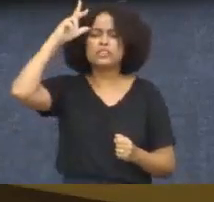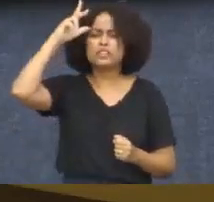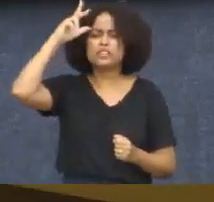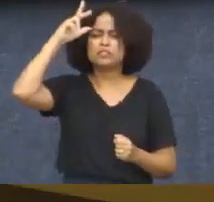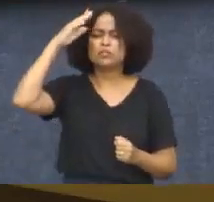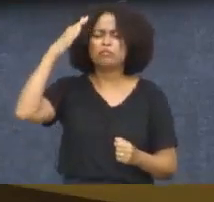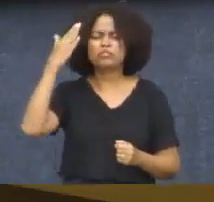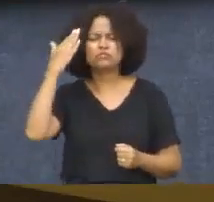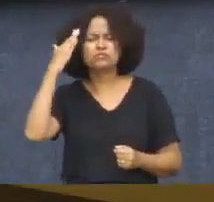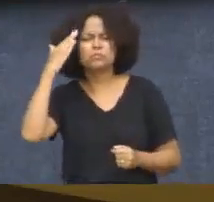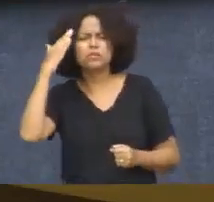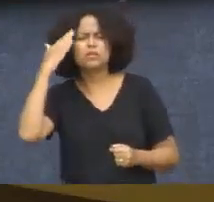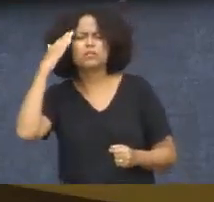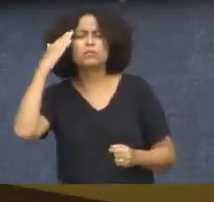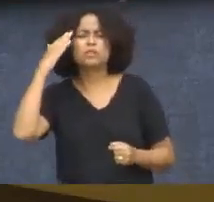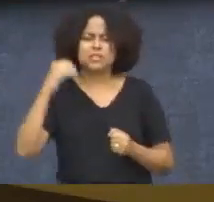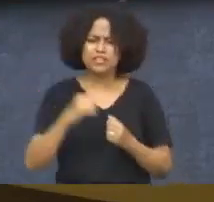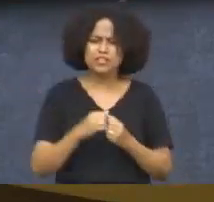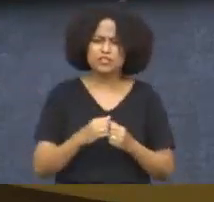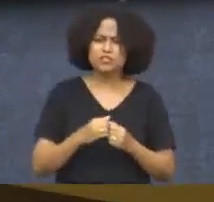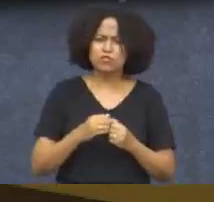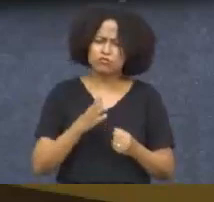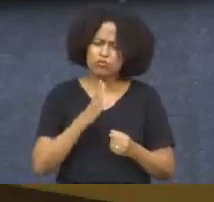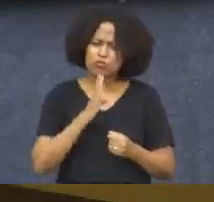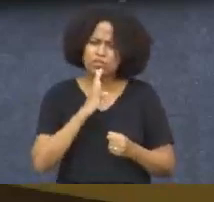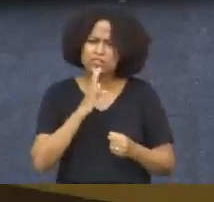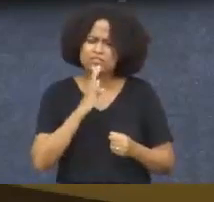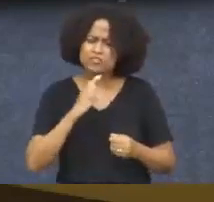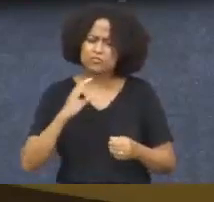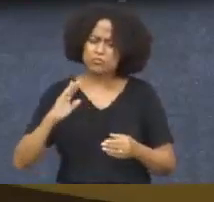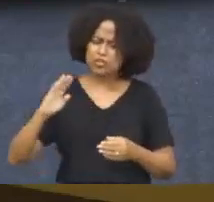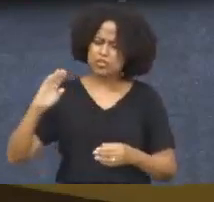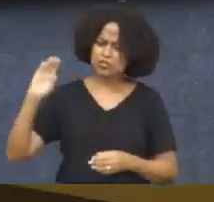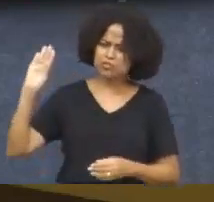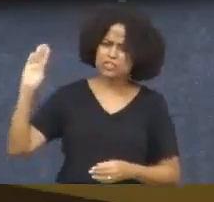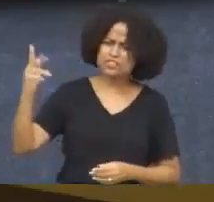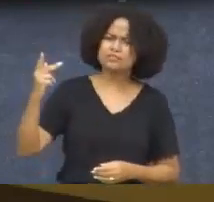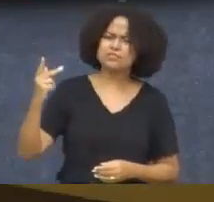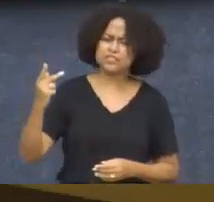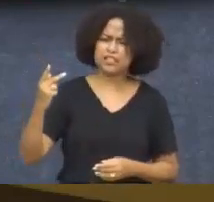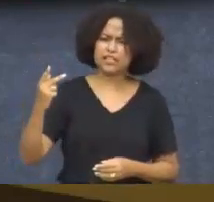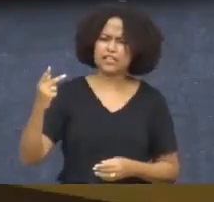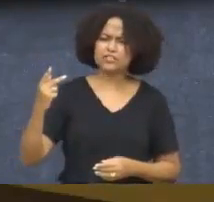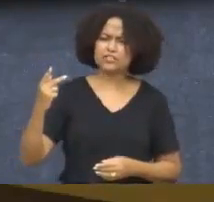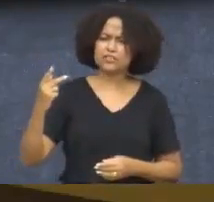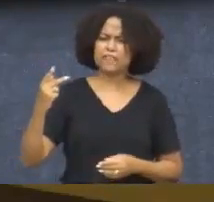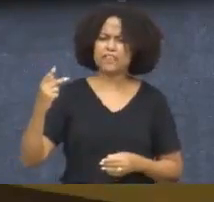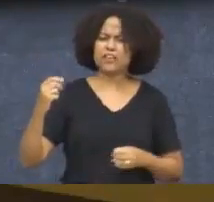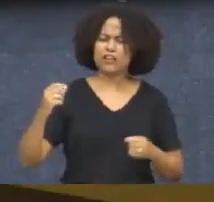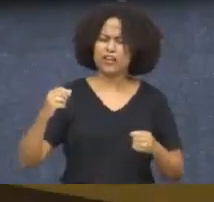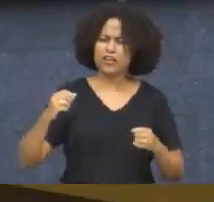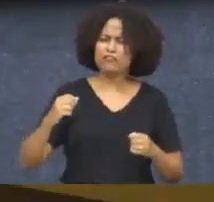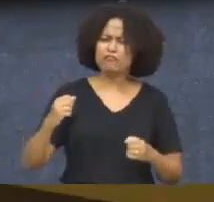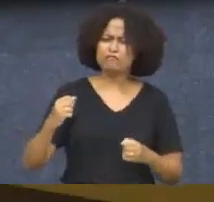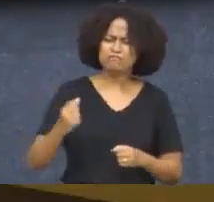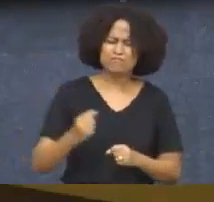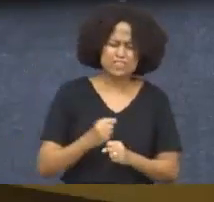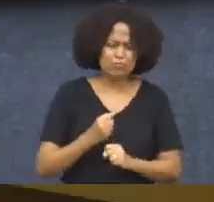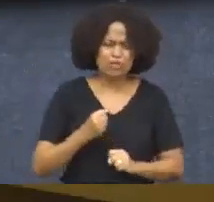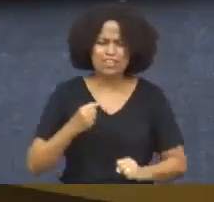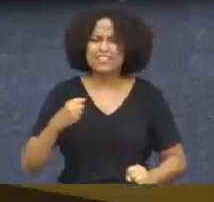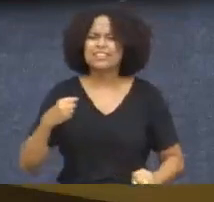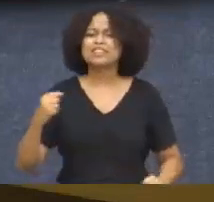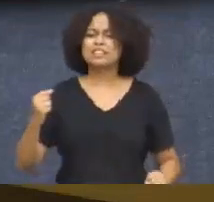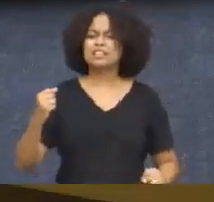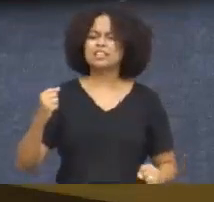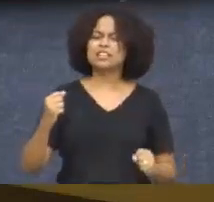sabedoria, com o seu conhecimento de cidade, com a sua visão de mundo, vai poder ser um grande parceiro da cidade